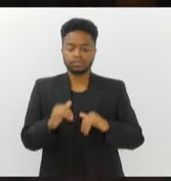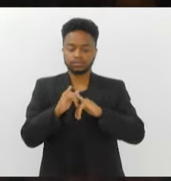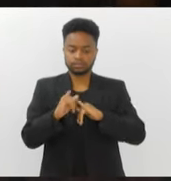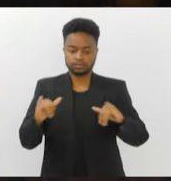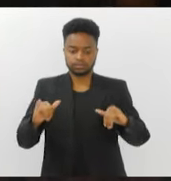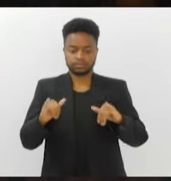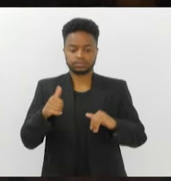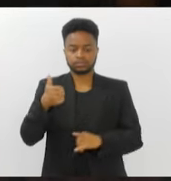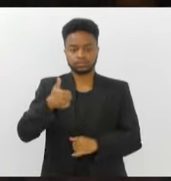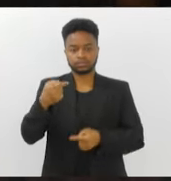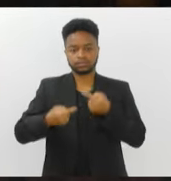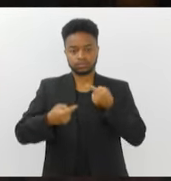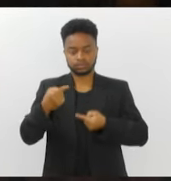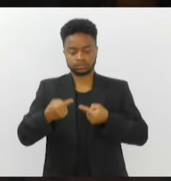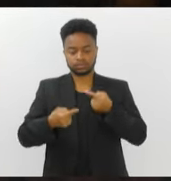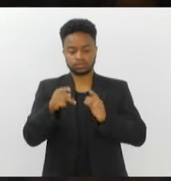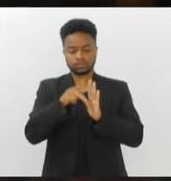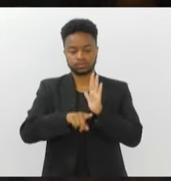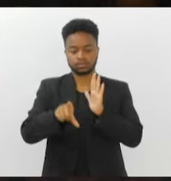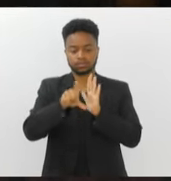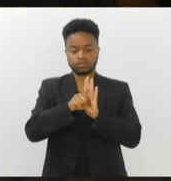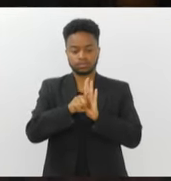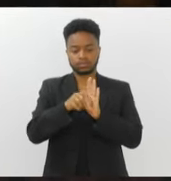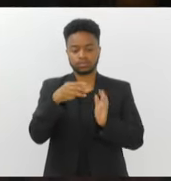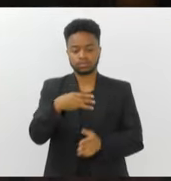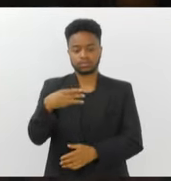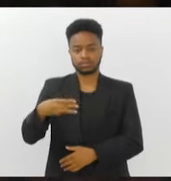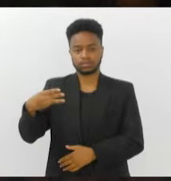Anuncio, em primeira discussão, projeto de lei número